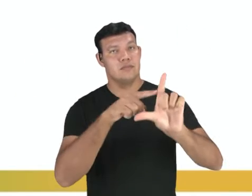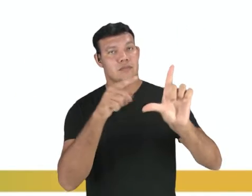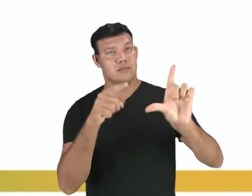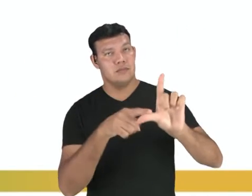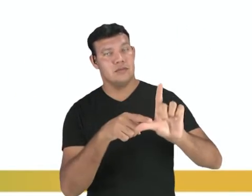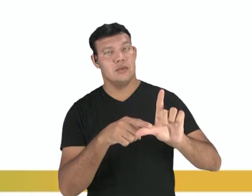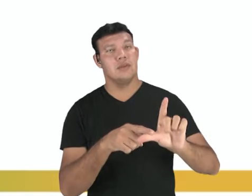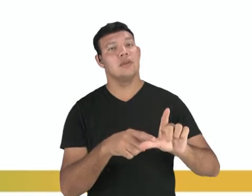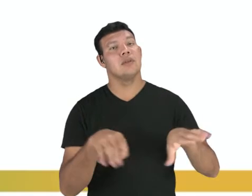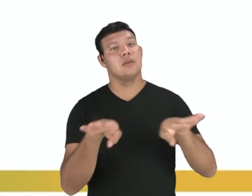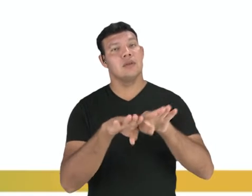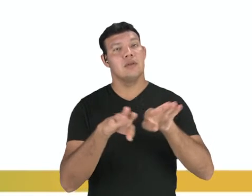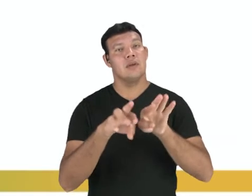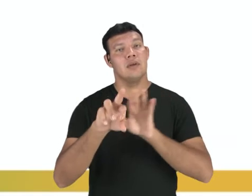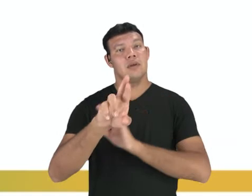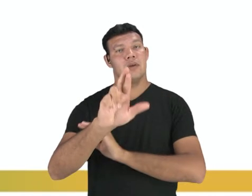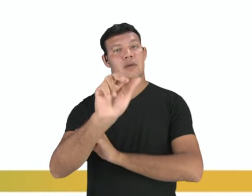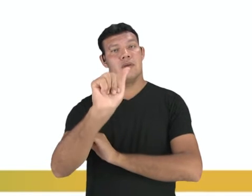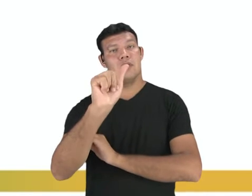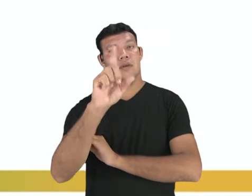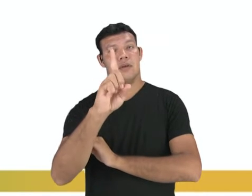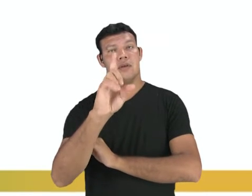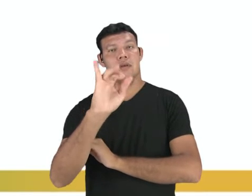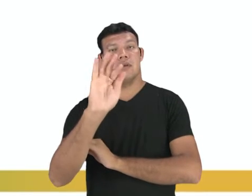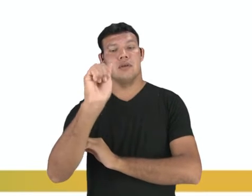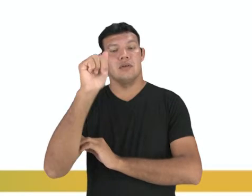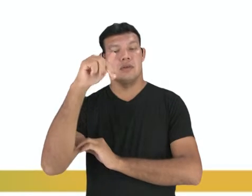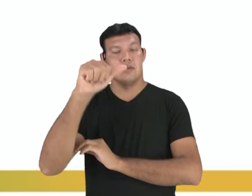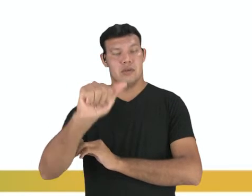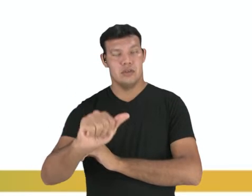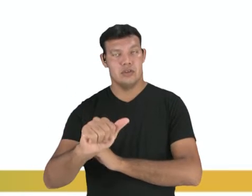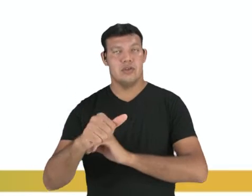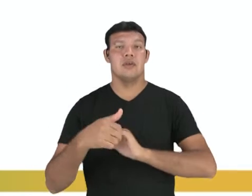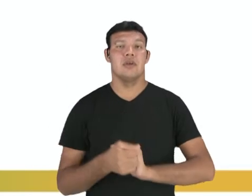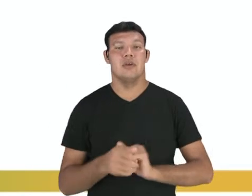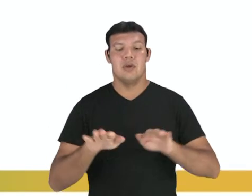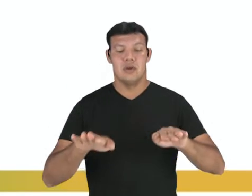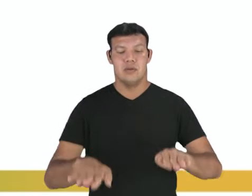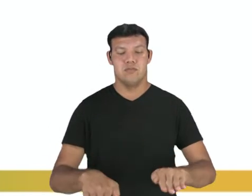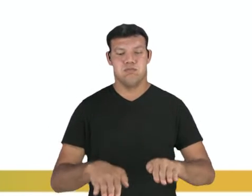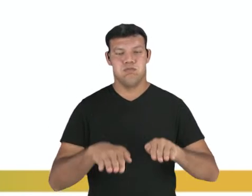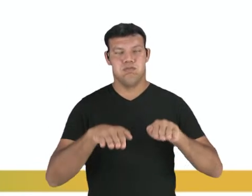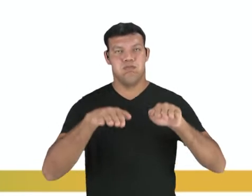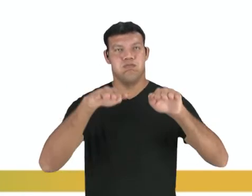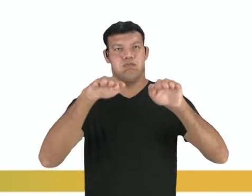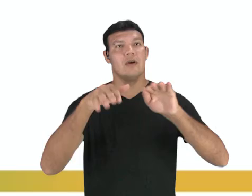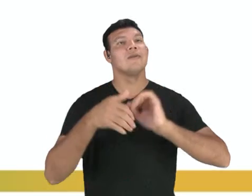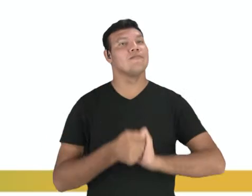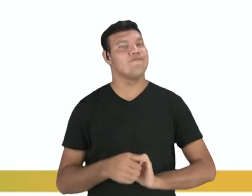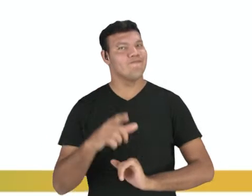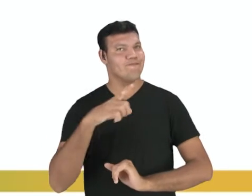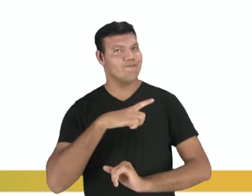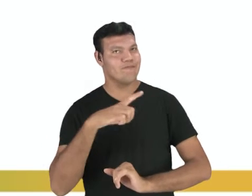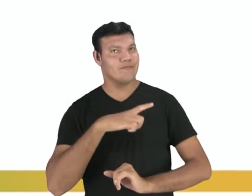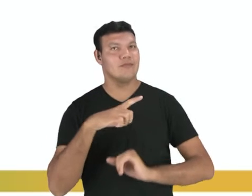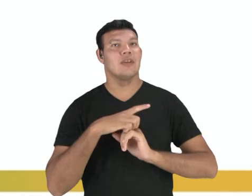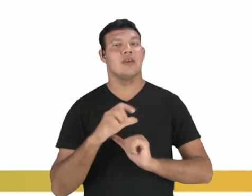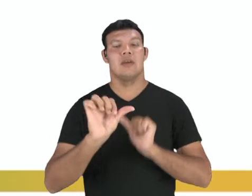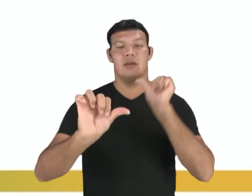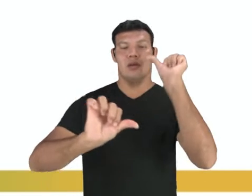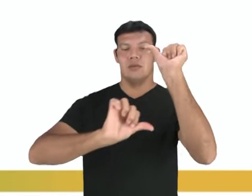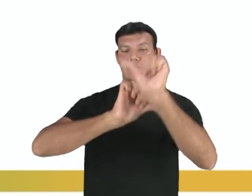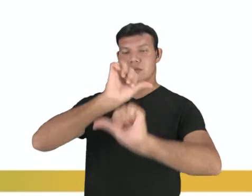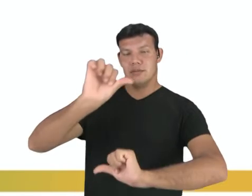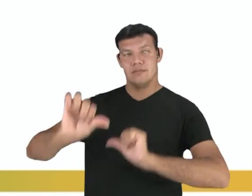são diretamente proporcionais Dessa forma podemos realizar As